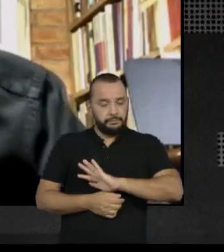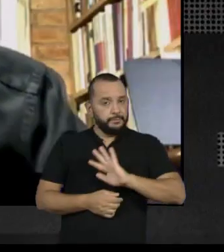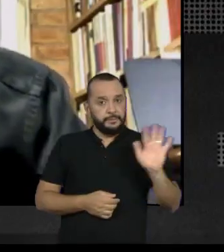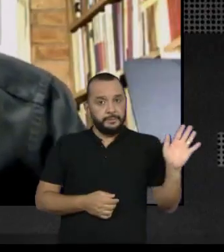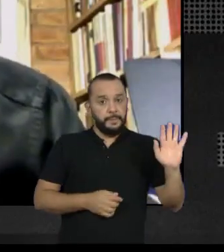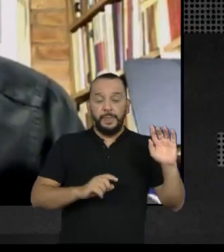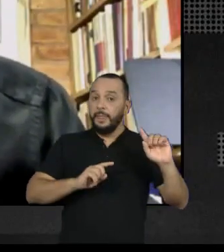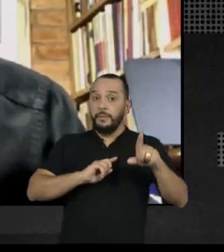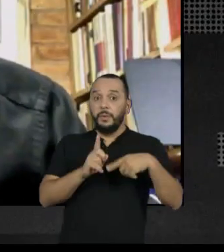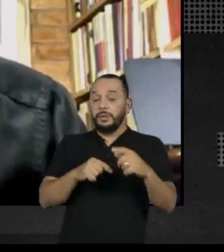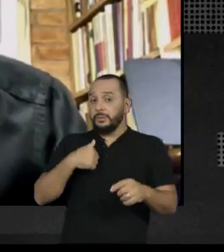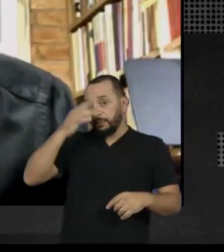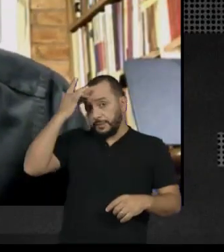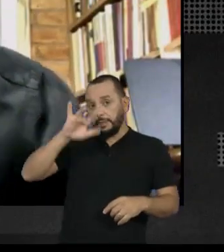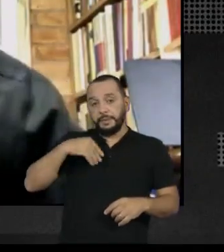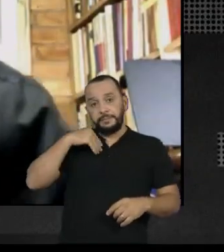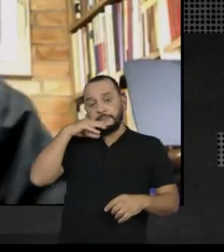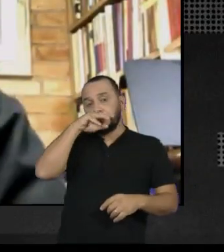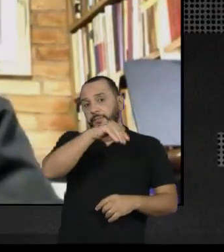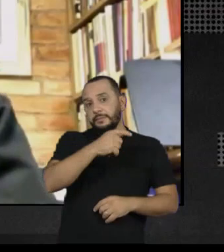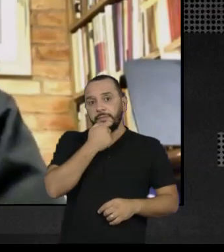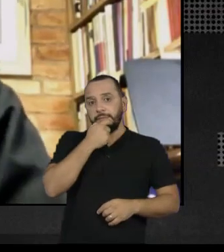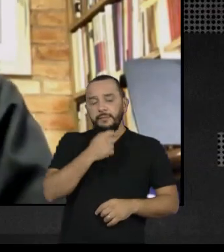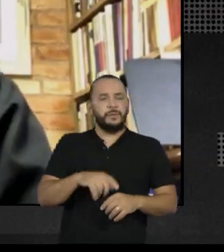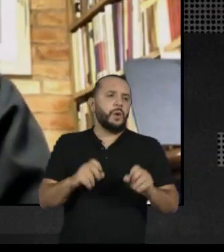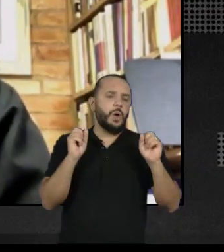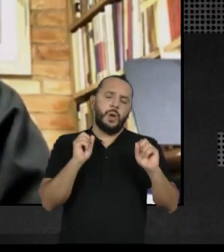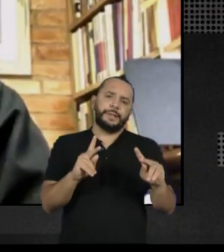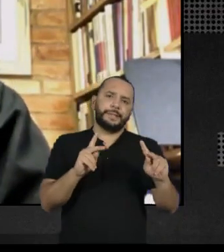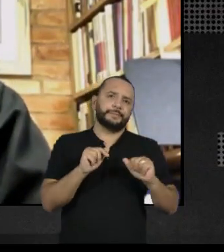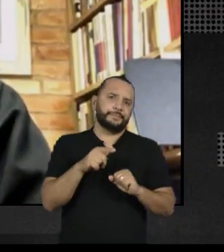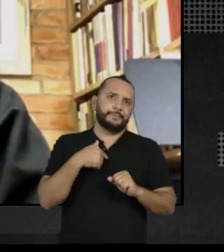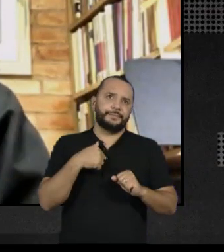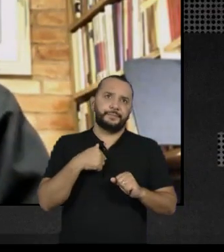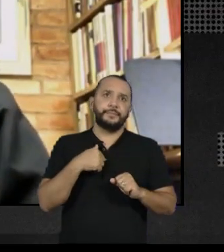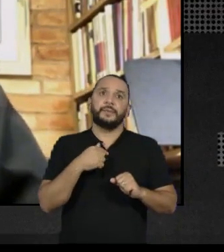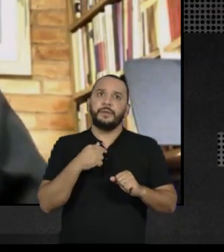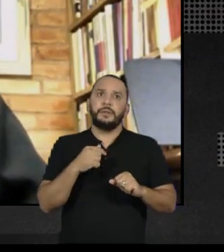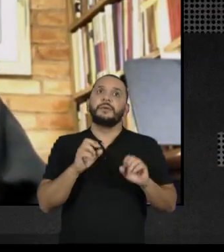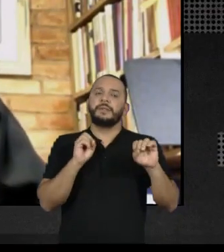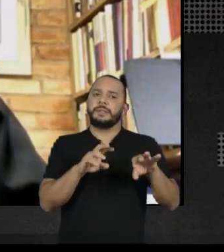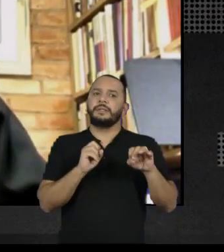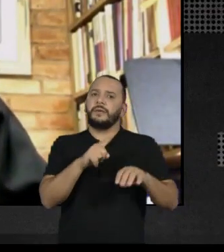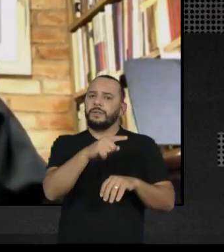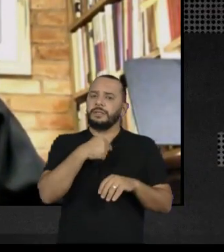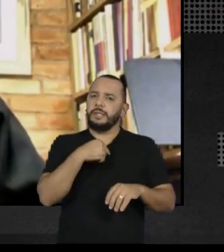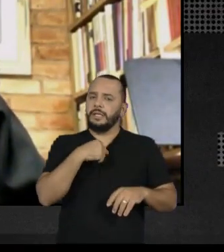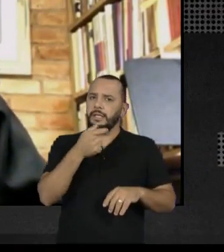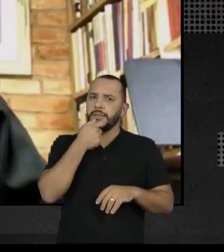de inglês. Minha mãe me mandava para a cultura inglesa, mas eu não queria. Eu fui fazer francês.